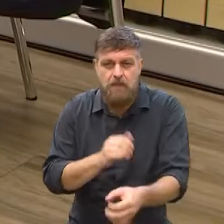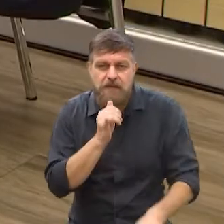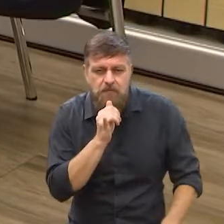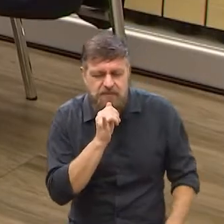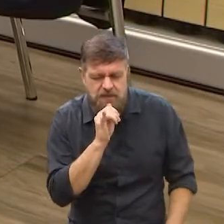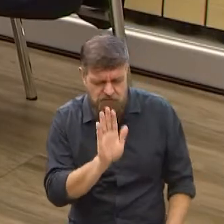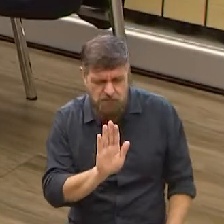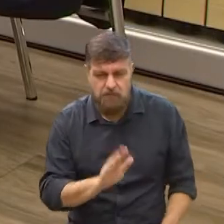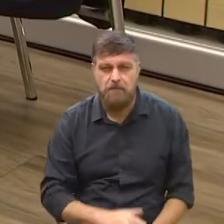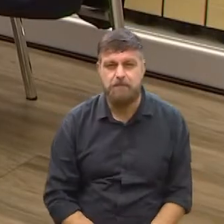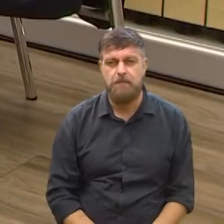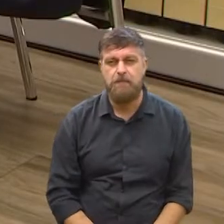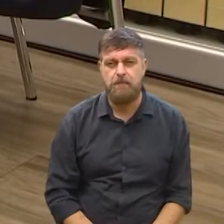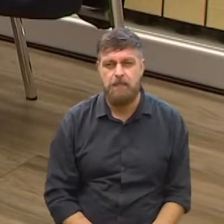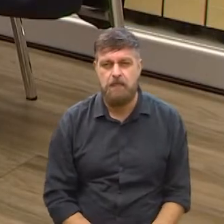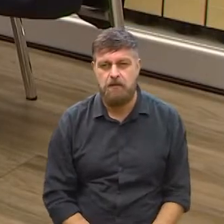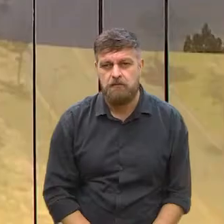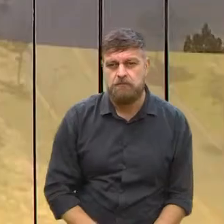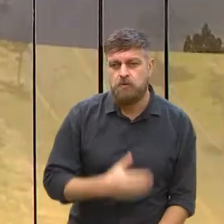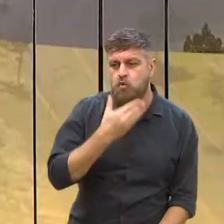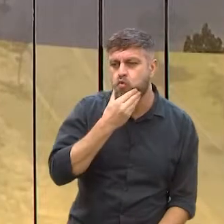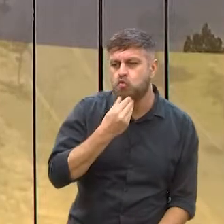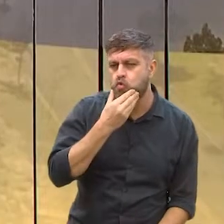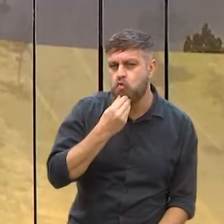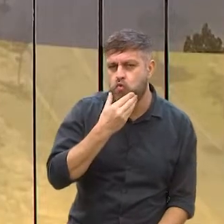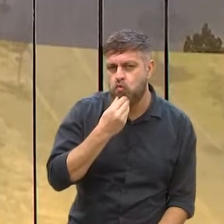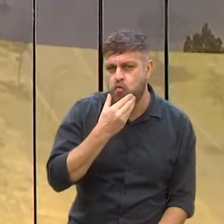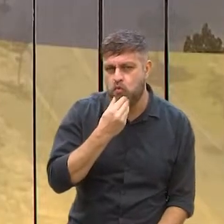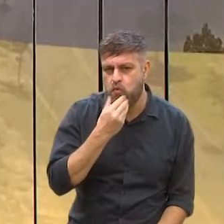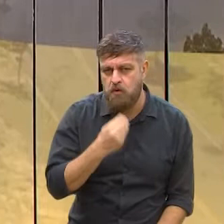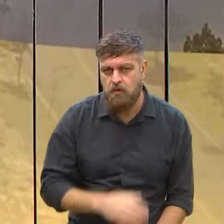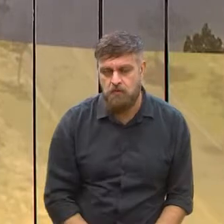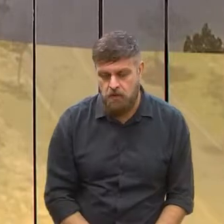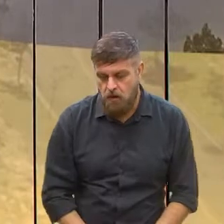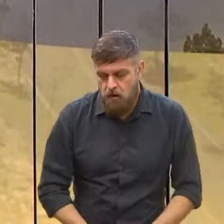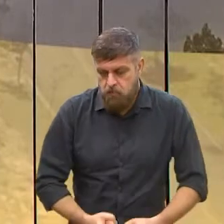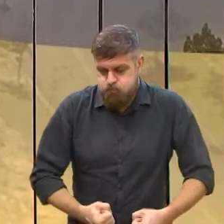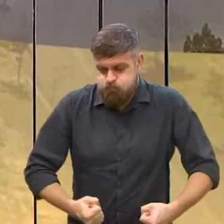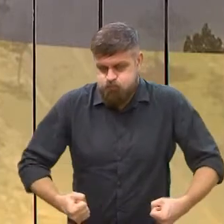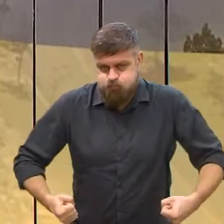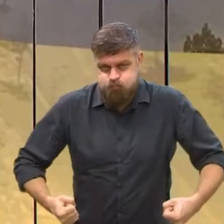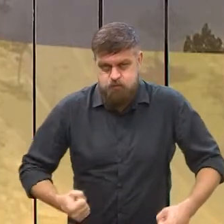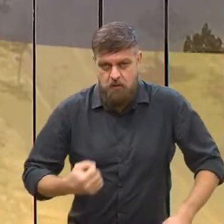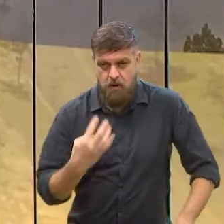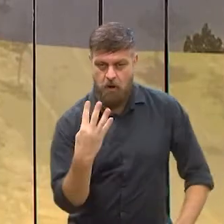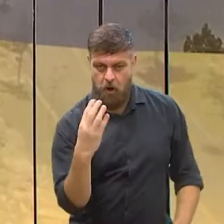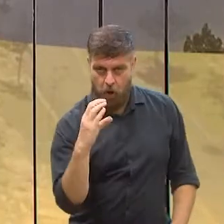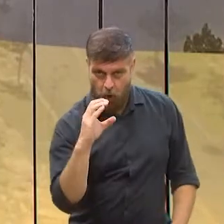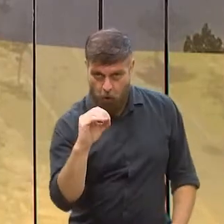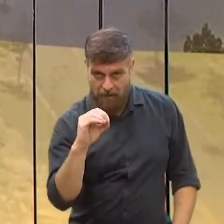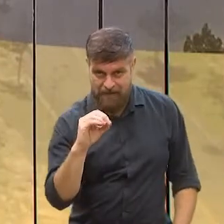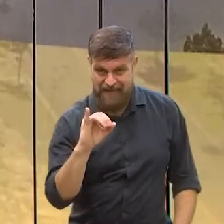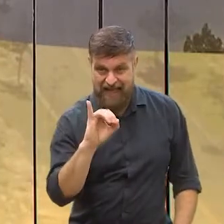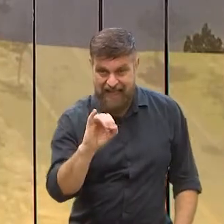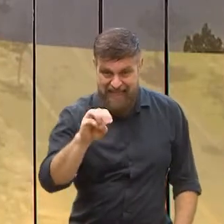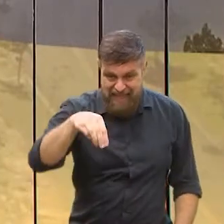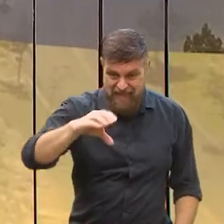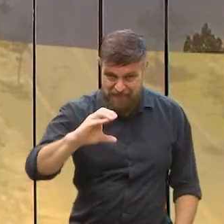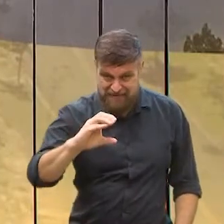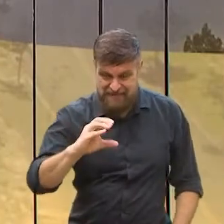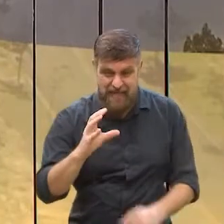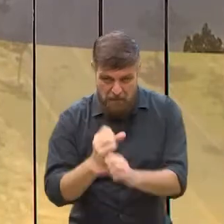só. O homem acima de 40 de IMC, índice de massa corpórea, que é uma continha que a gente faz para graduar a